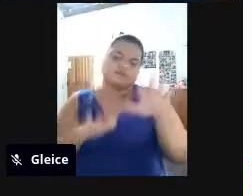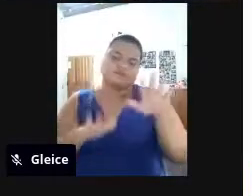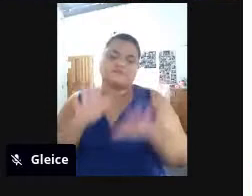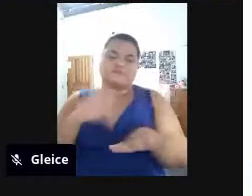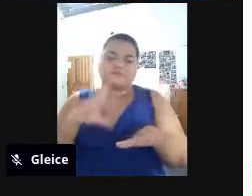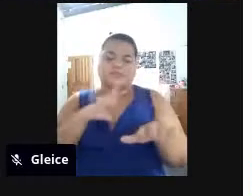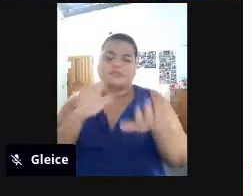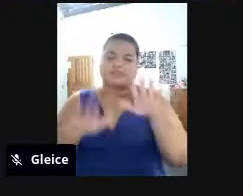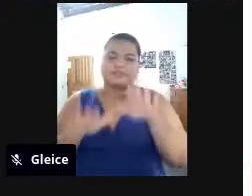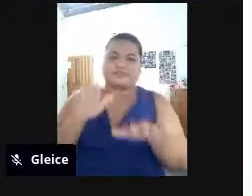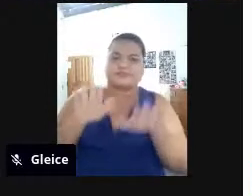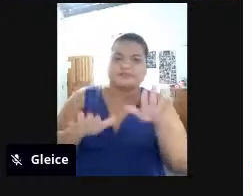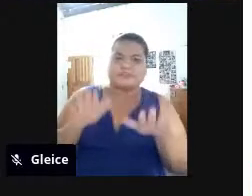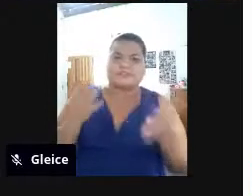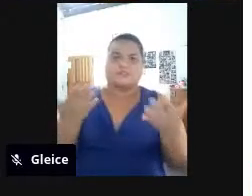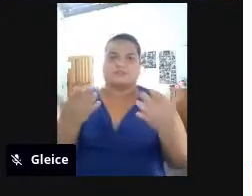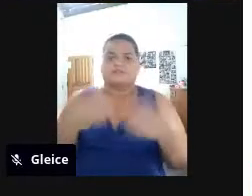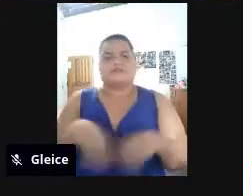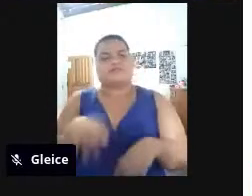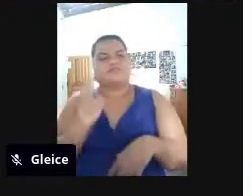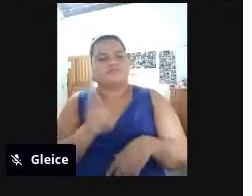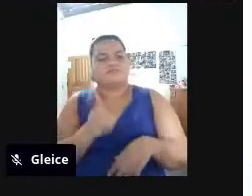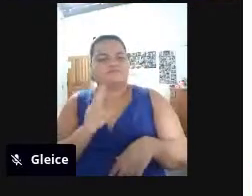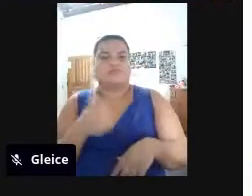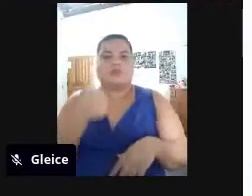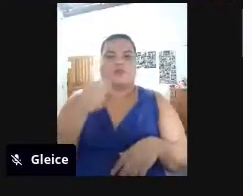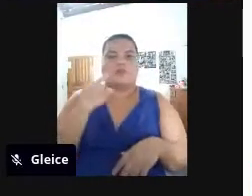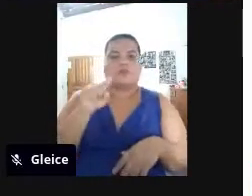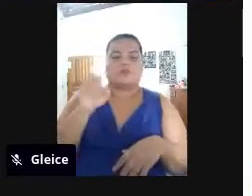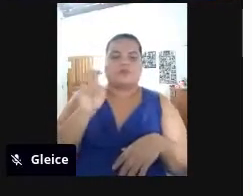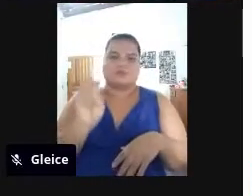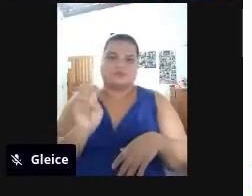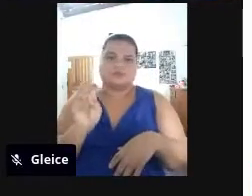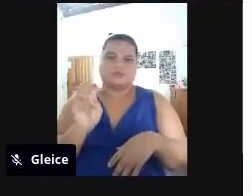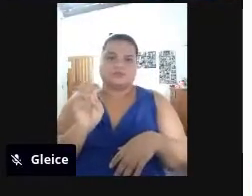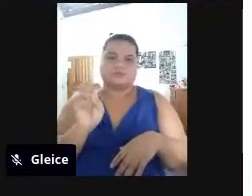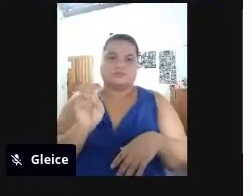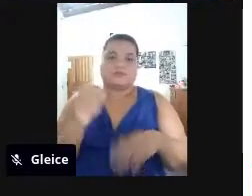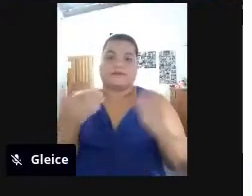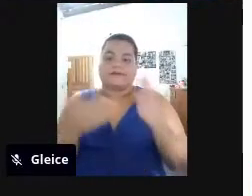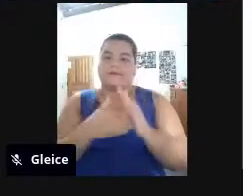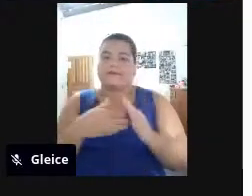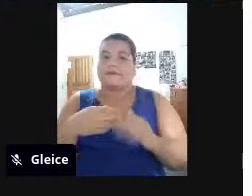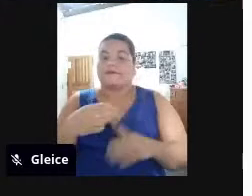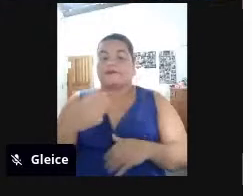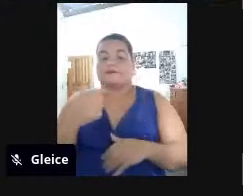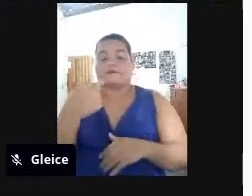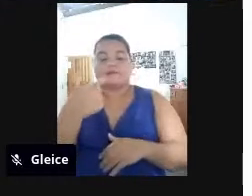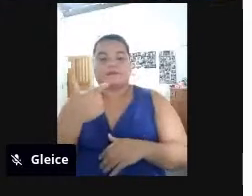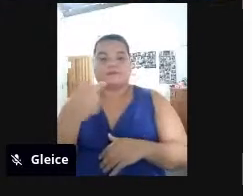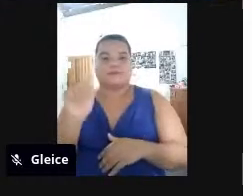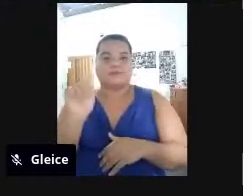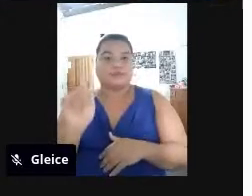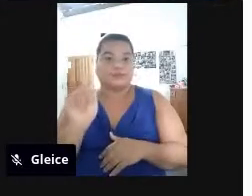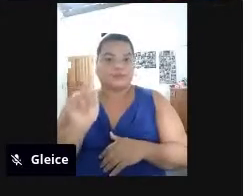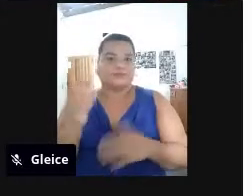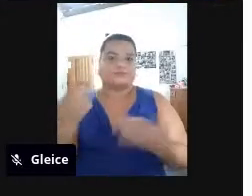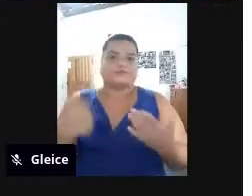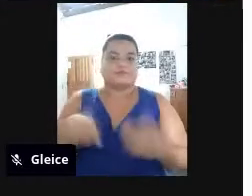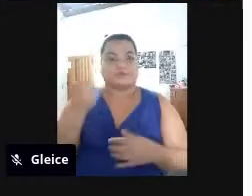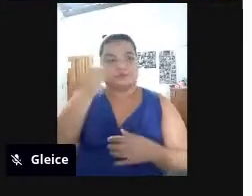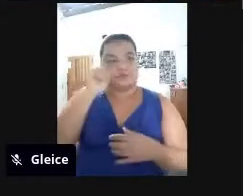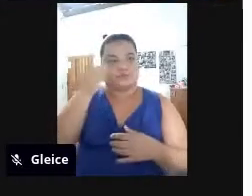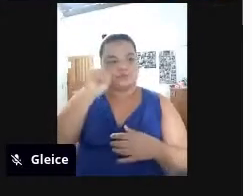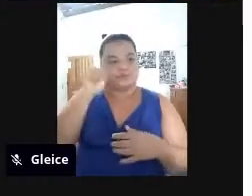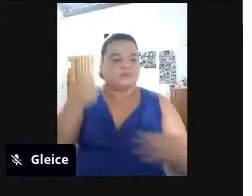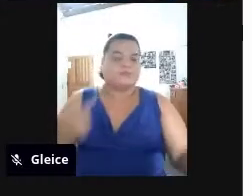em torno de 1,5 gramas até 2 gramas por quilo de peso, né, por dia. Mas eu trago